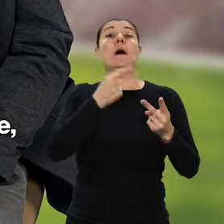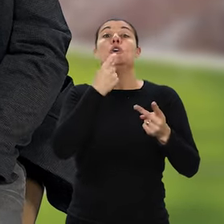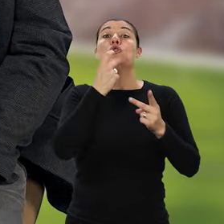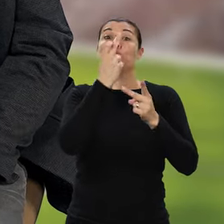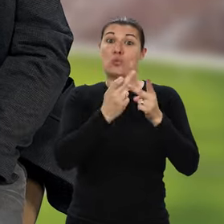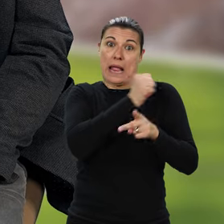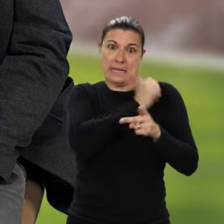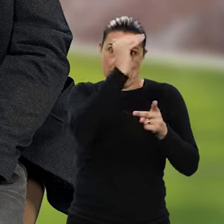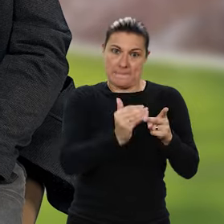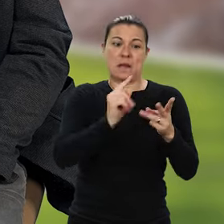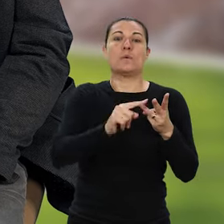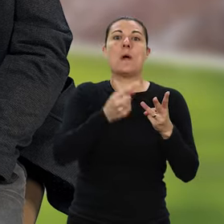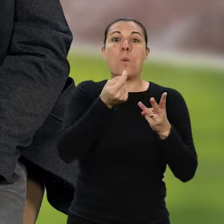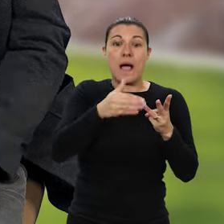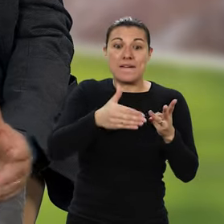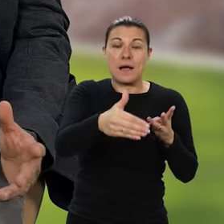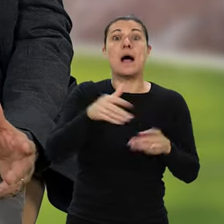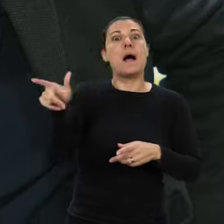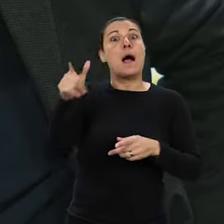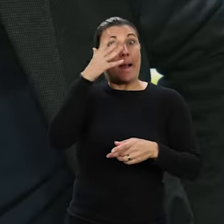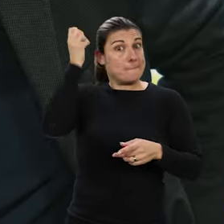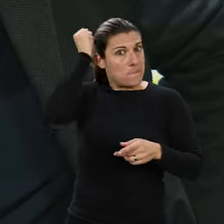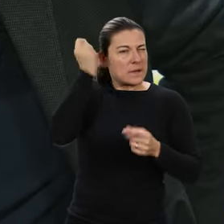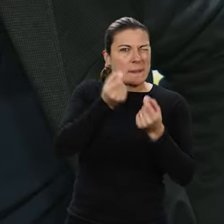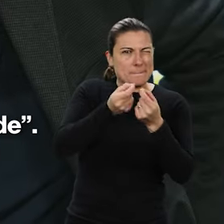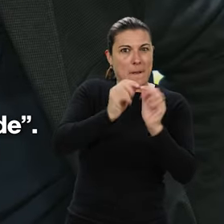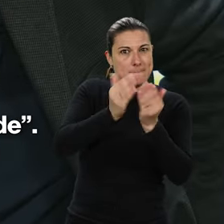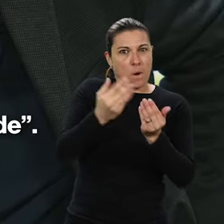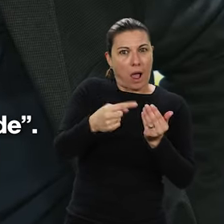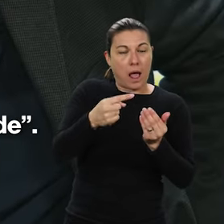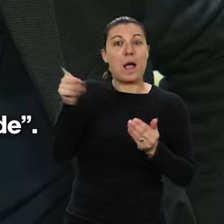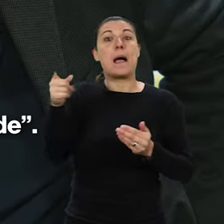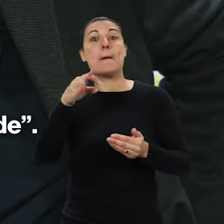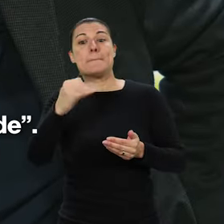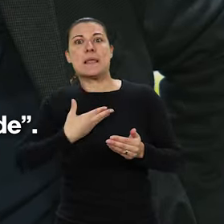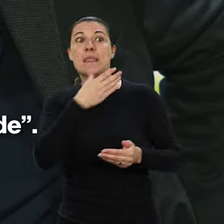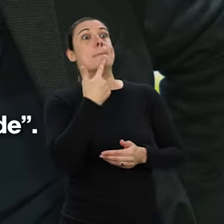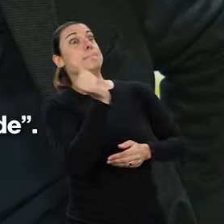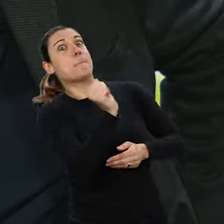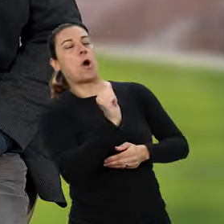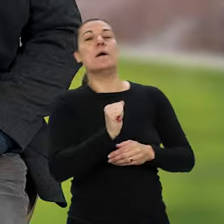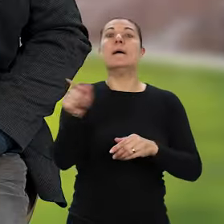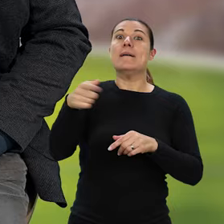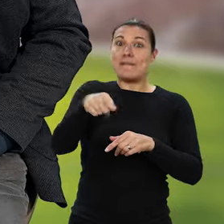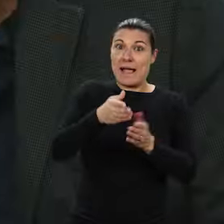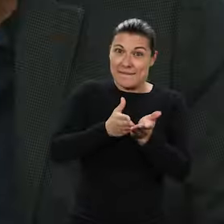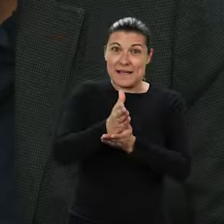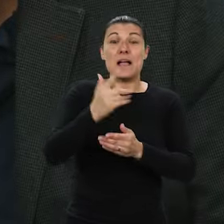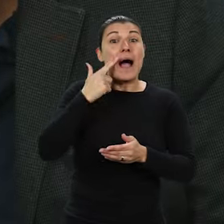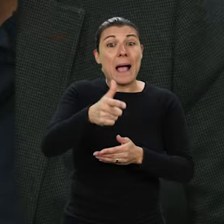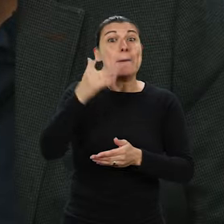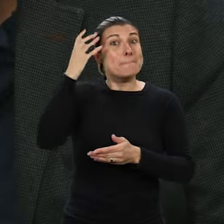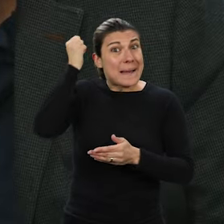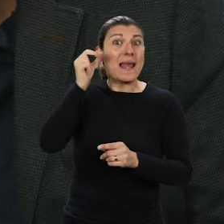saúde, bate ao juros na habitação, aproxima-se da área. Bom, Mortágua ainda com a bola. Montenegro tenta desarmar. Ela diz, não, não pode. Avança para a baliza. Pé